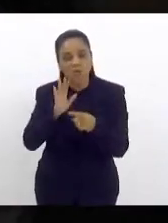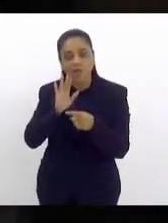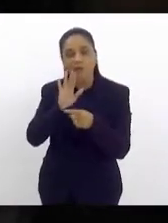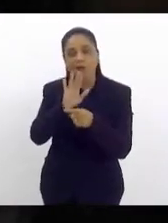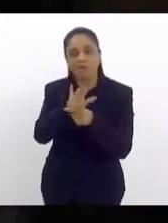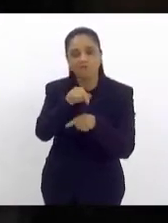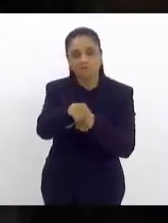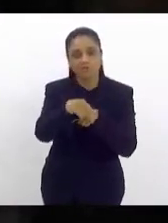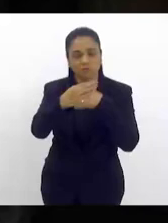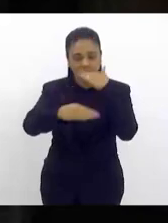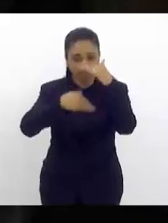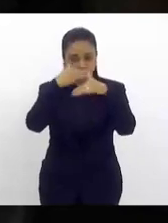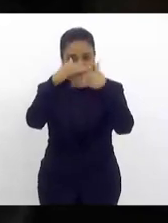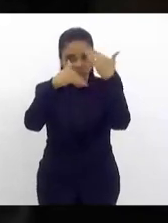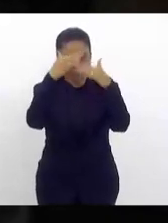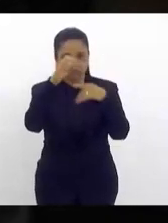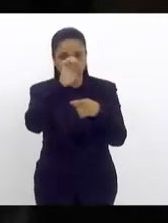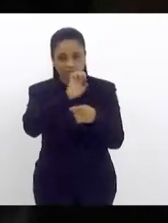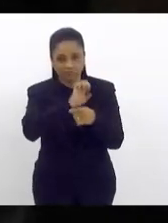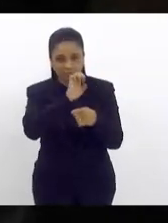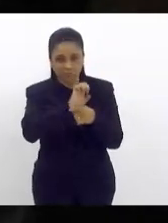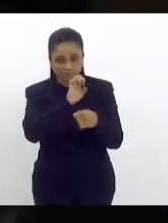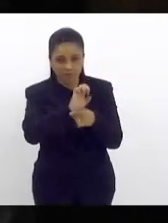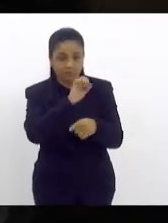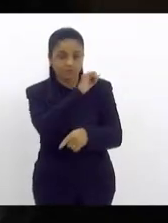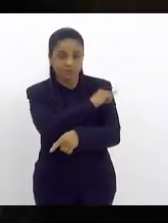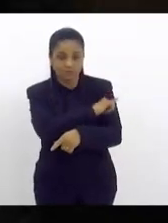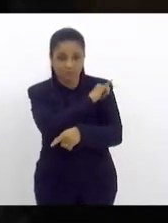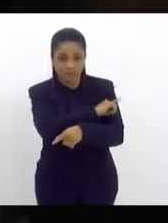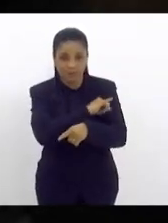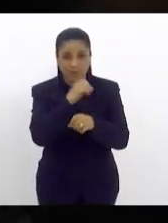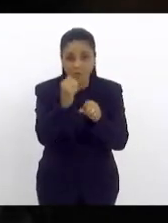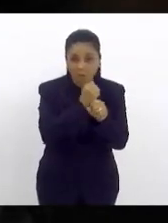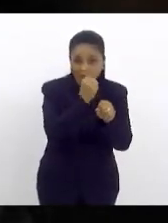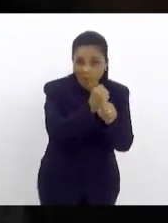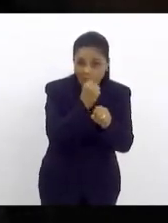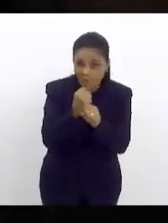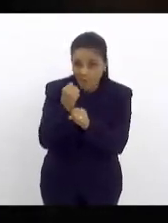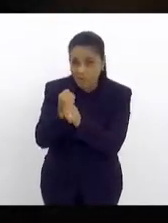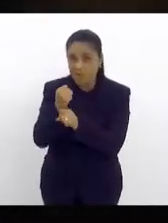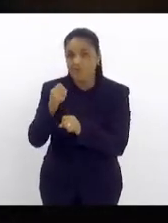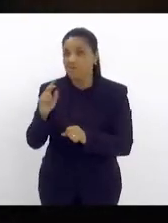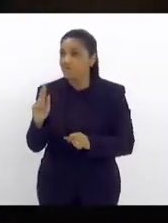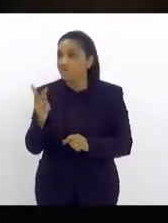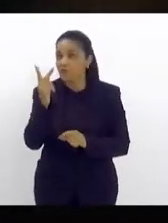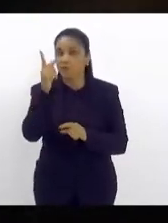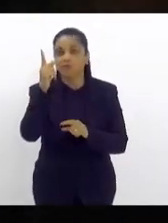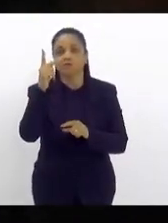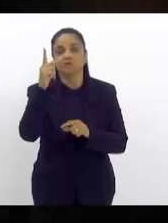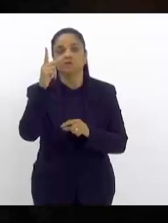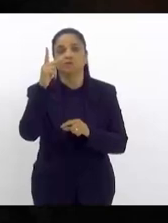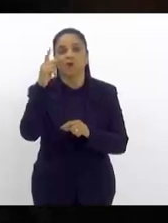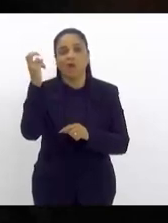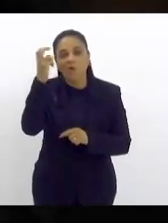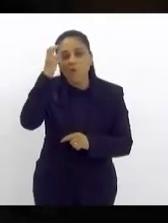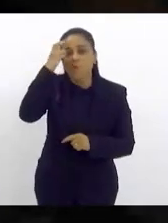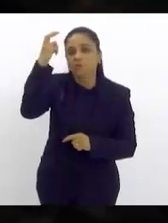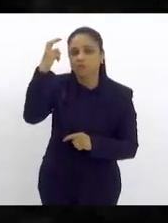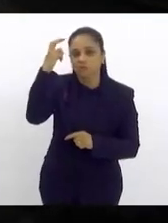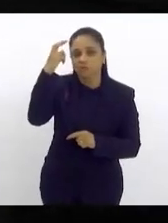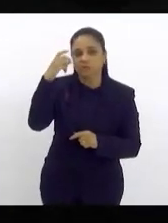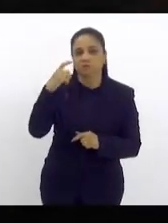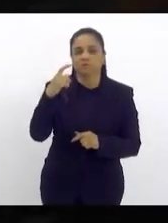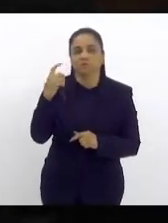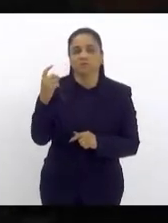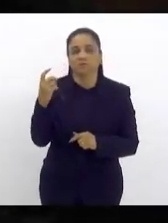do Estado do Rio de Janeiro bem como do Brasil e valorizando a contribuição da cultura das